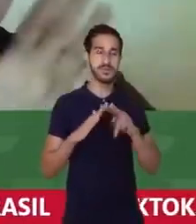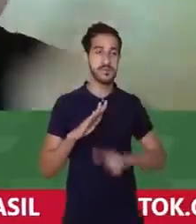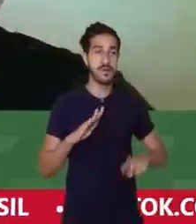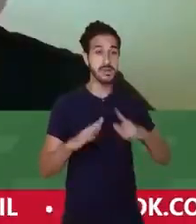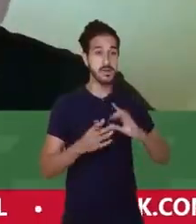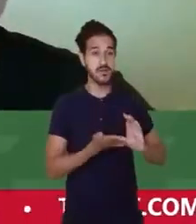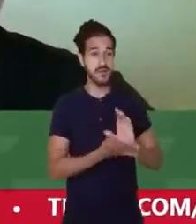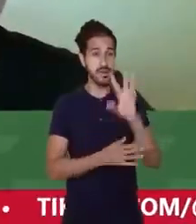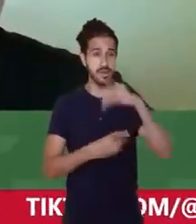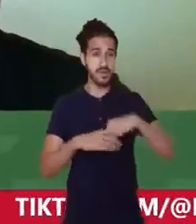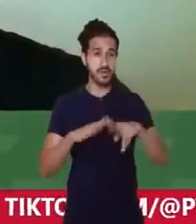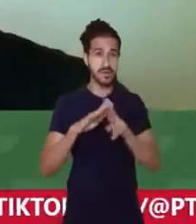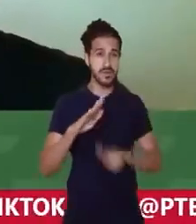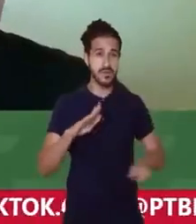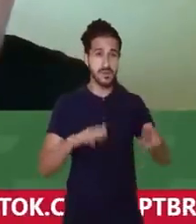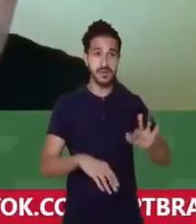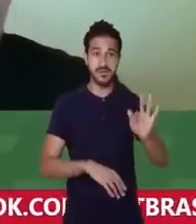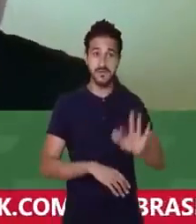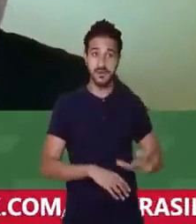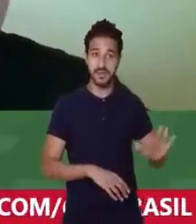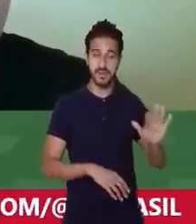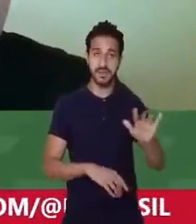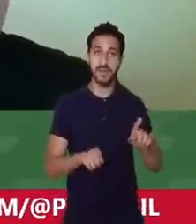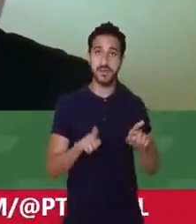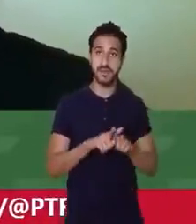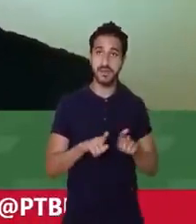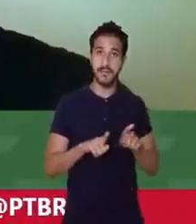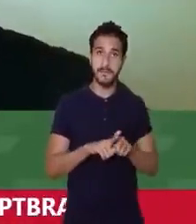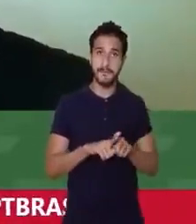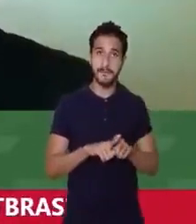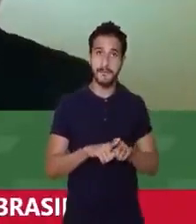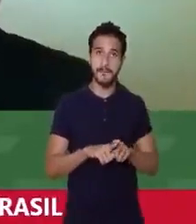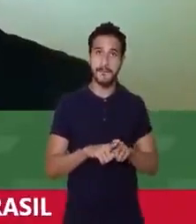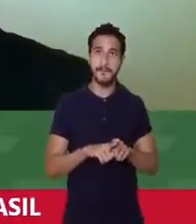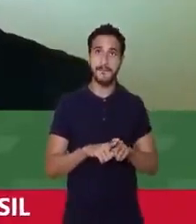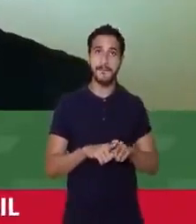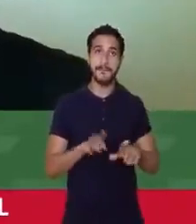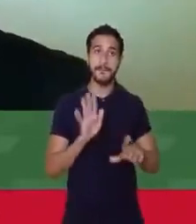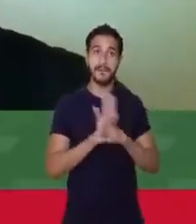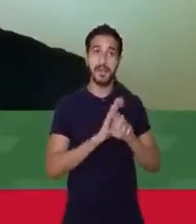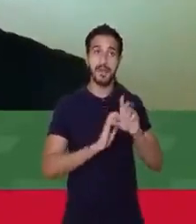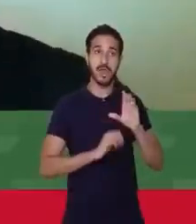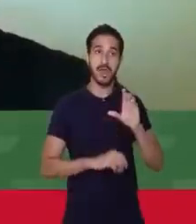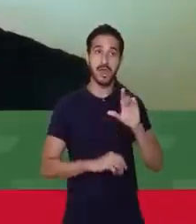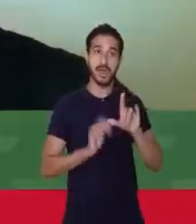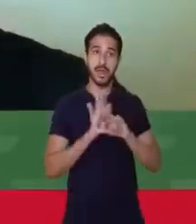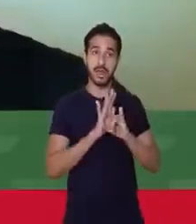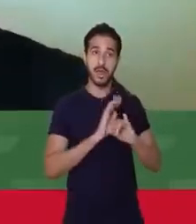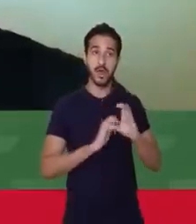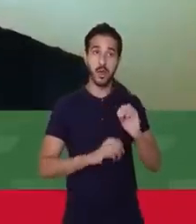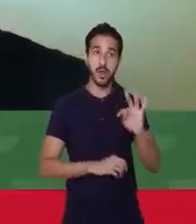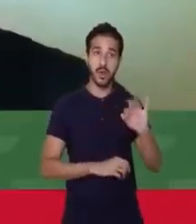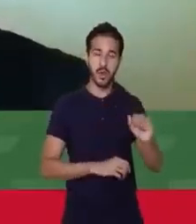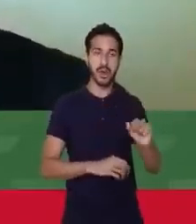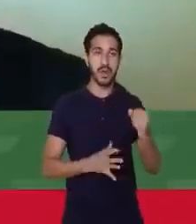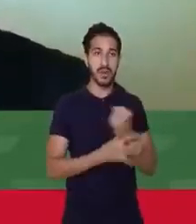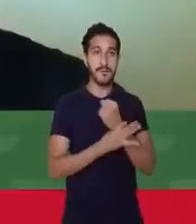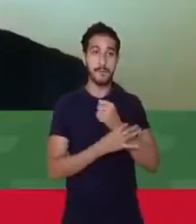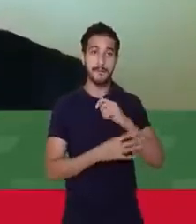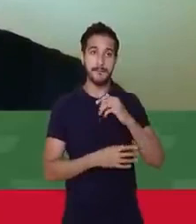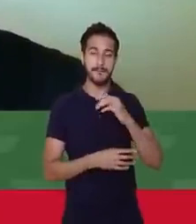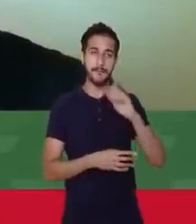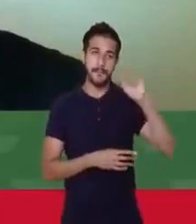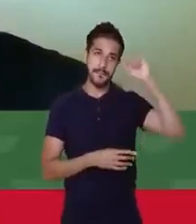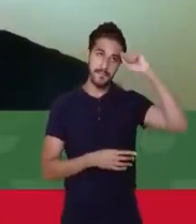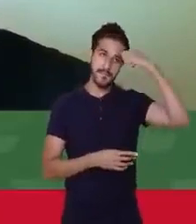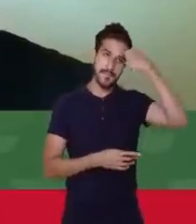nas universidades federais. E, além disso, a lei de cotas, que garantia para os negros,